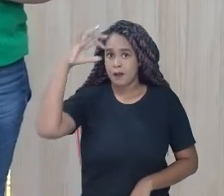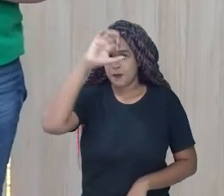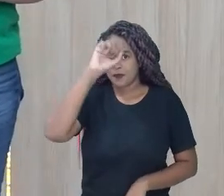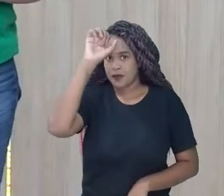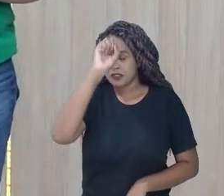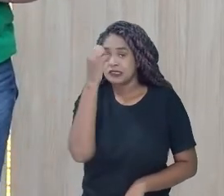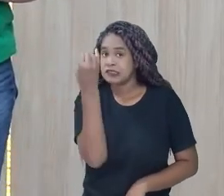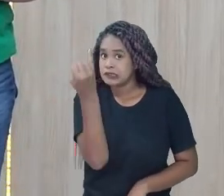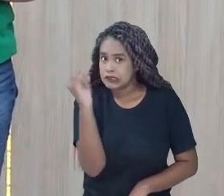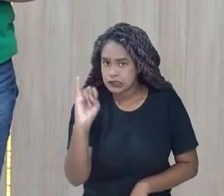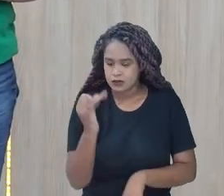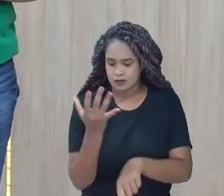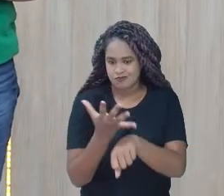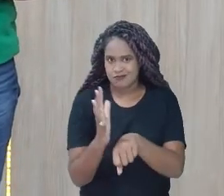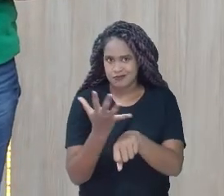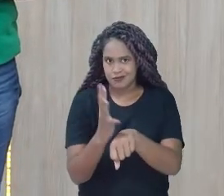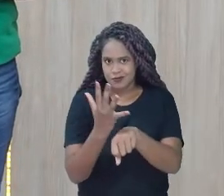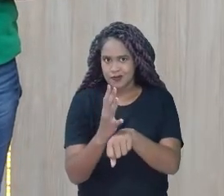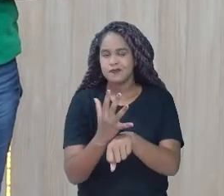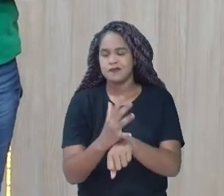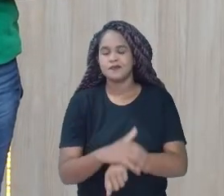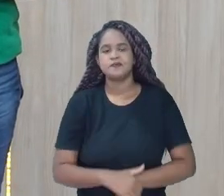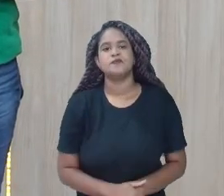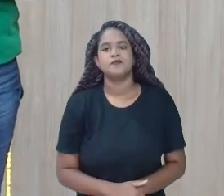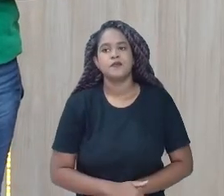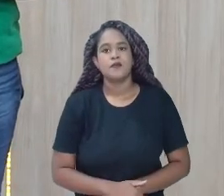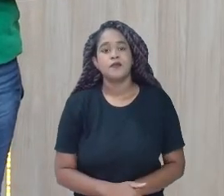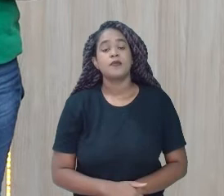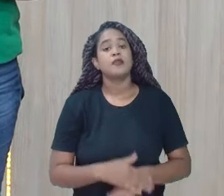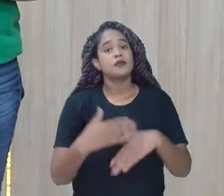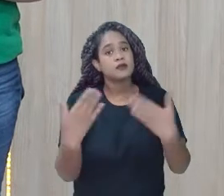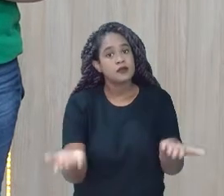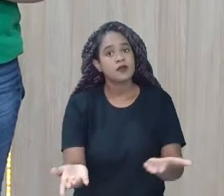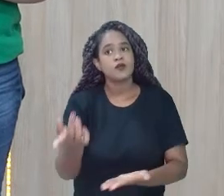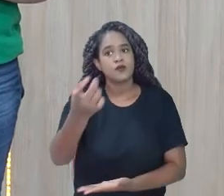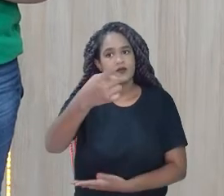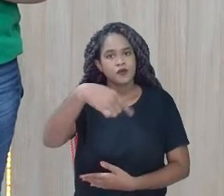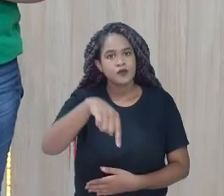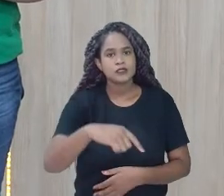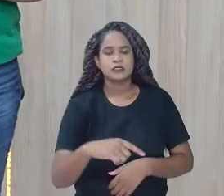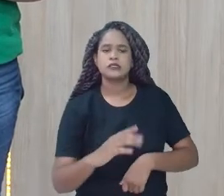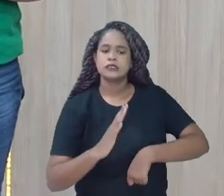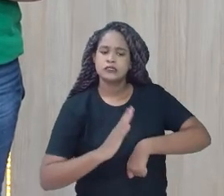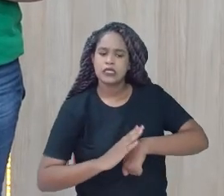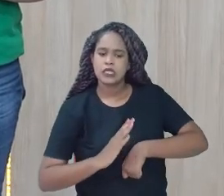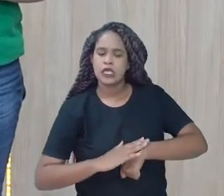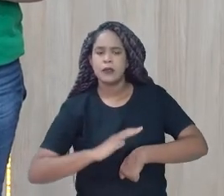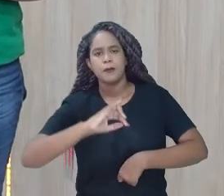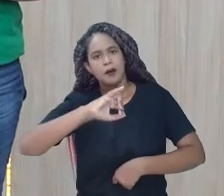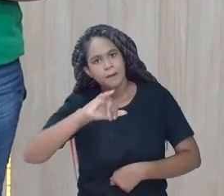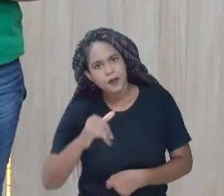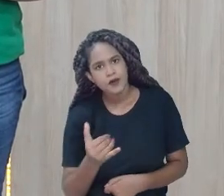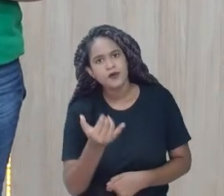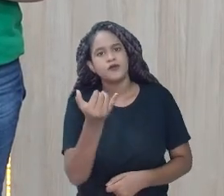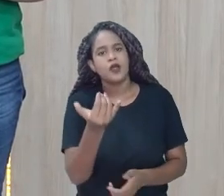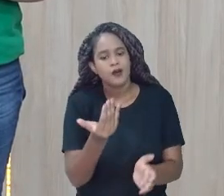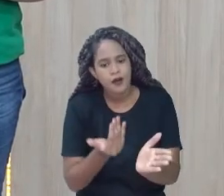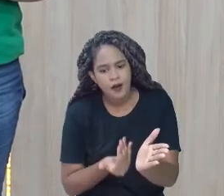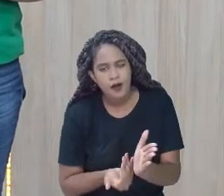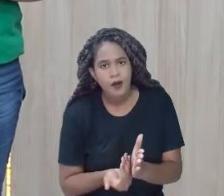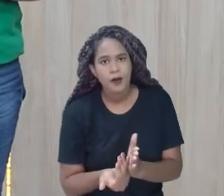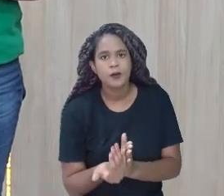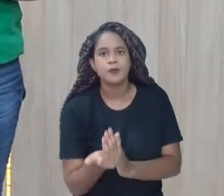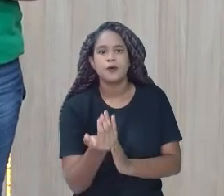em prática tudo isso. Então, que tal você tirar um tempinho aí do seu dia e